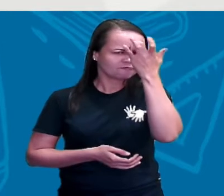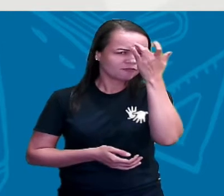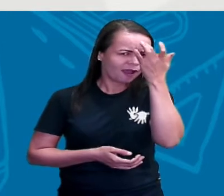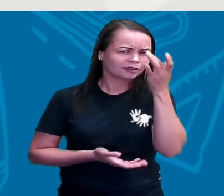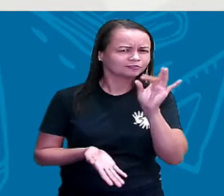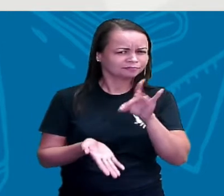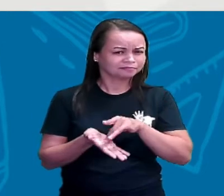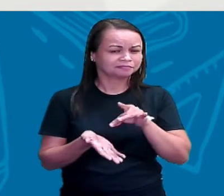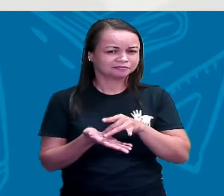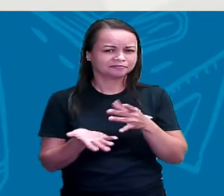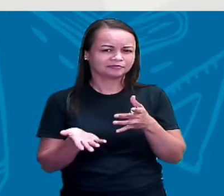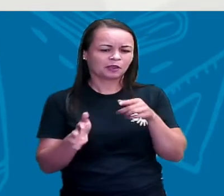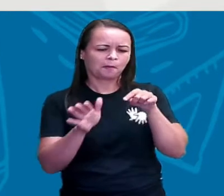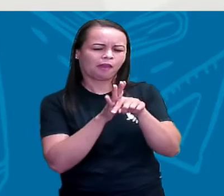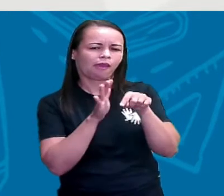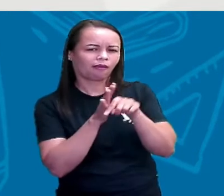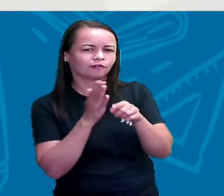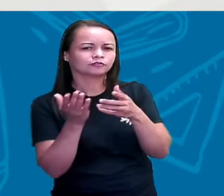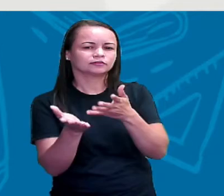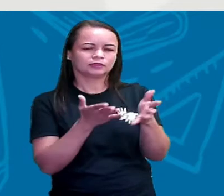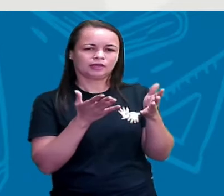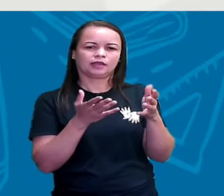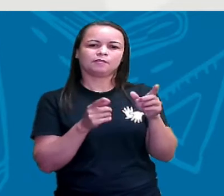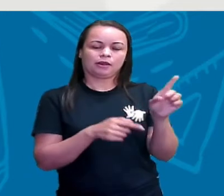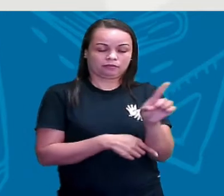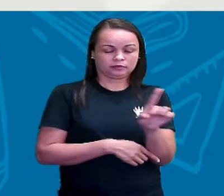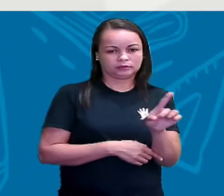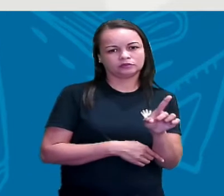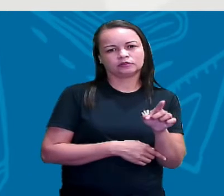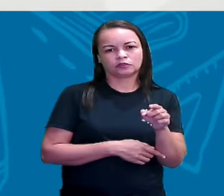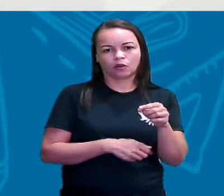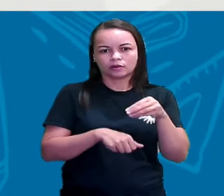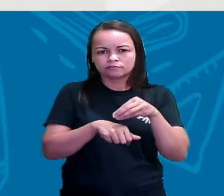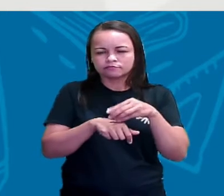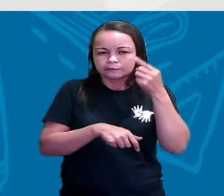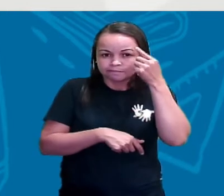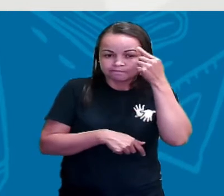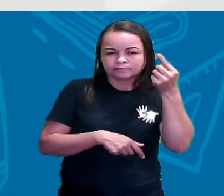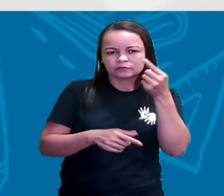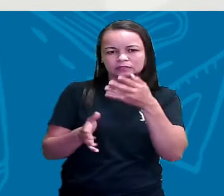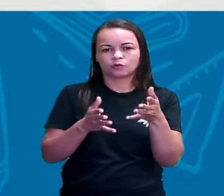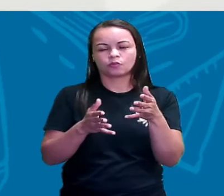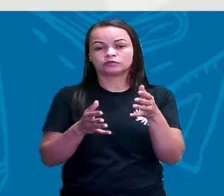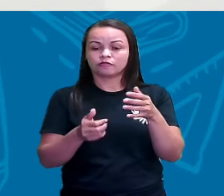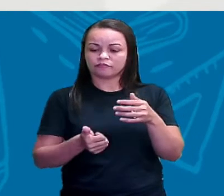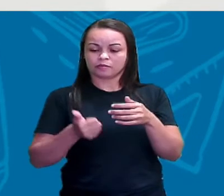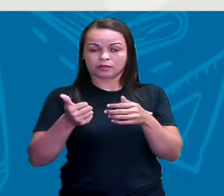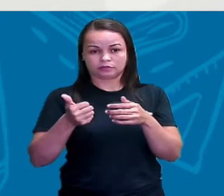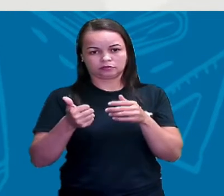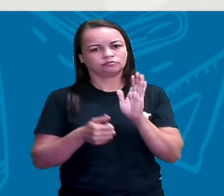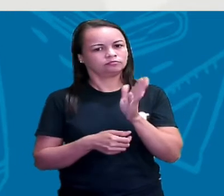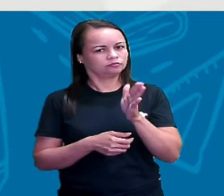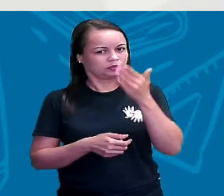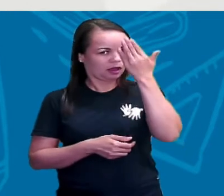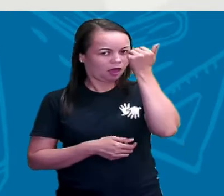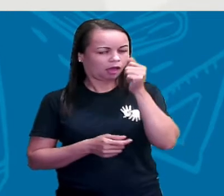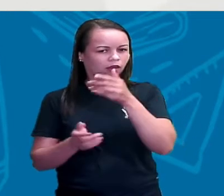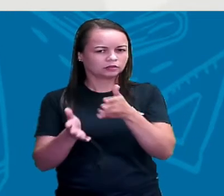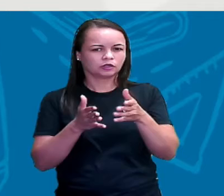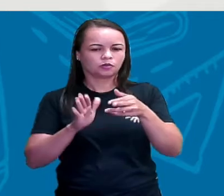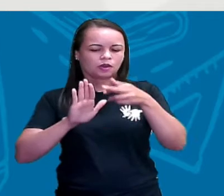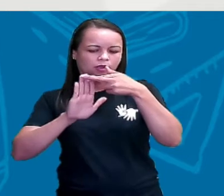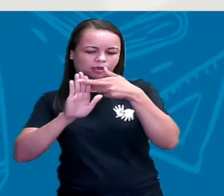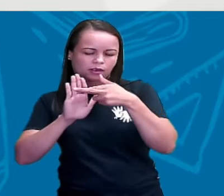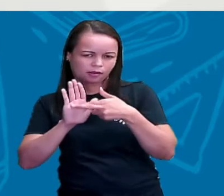fazer pergunta e facinho ir para negação. É só se ligar nesse macete. E quanto à afirmação, já sabe. É só lembrar das regras